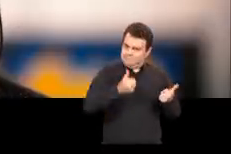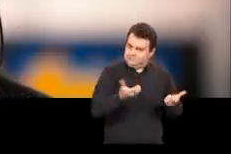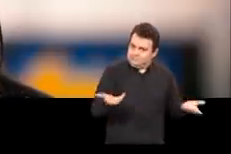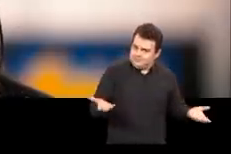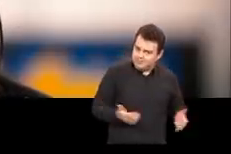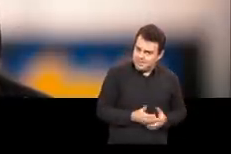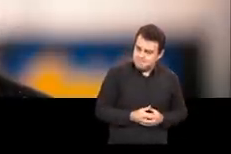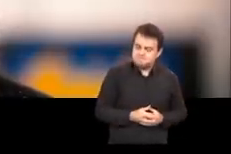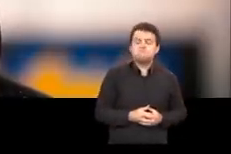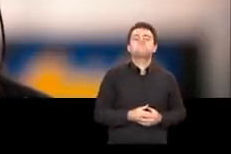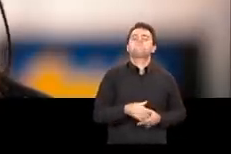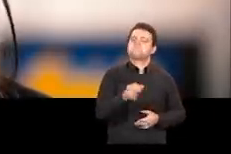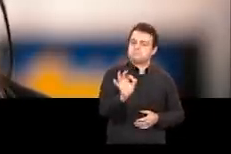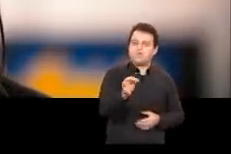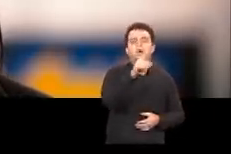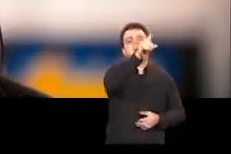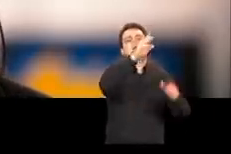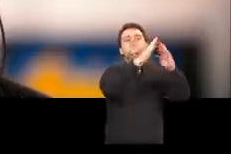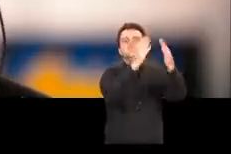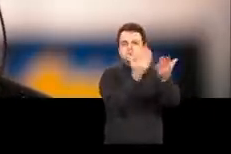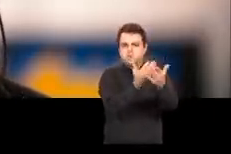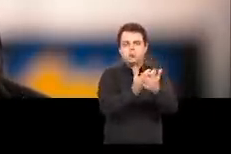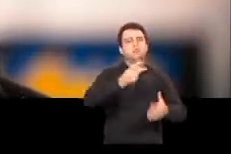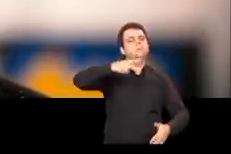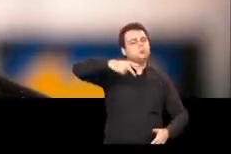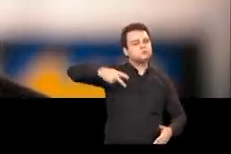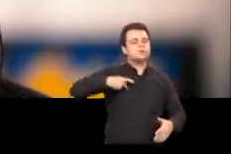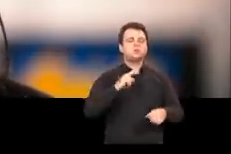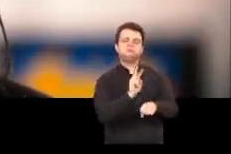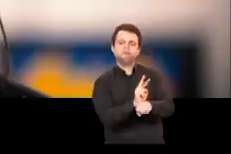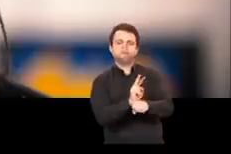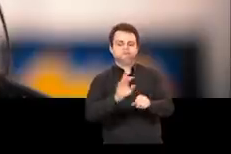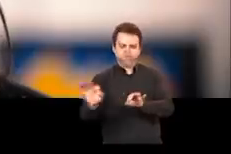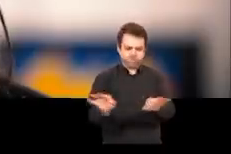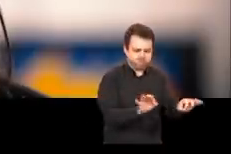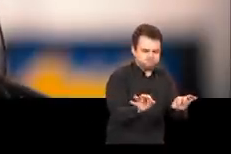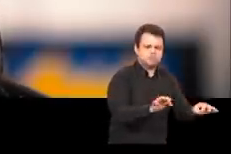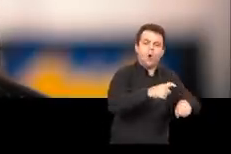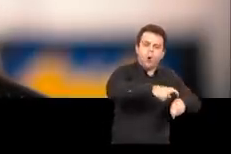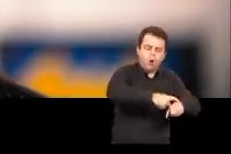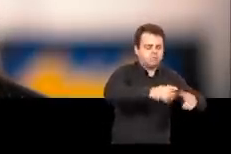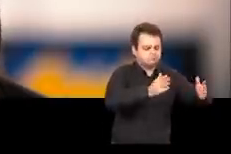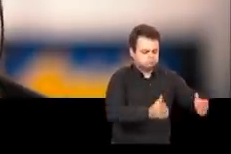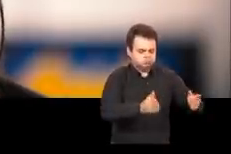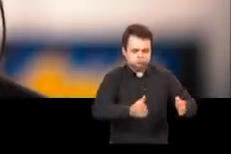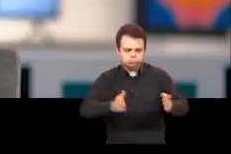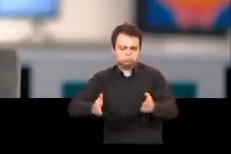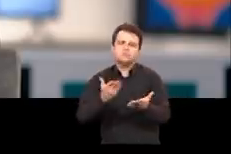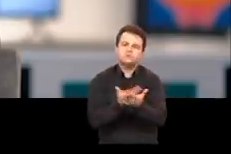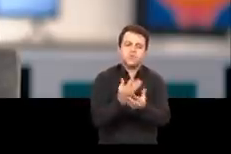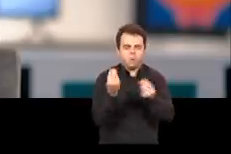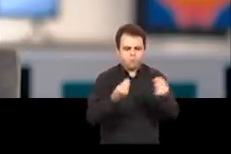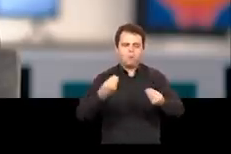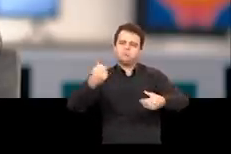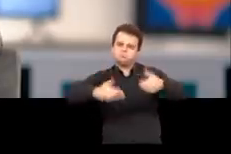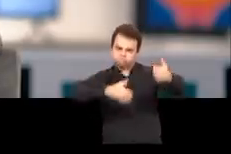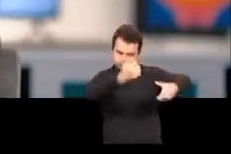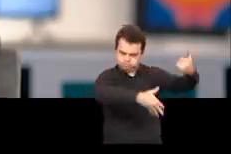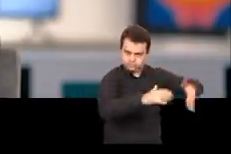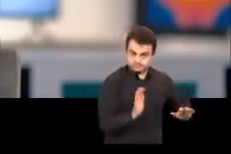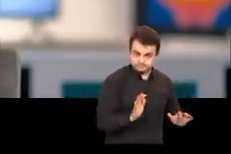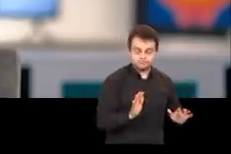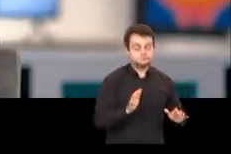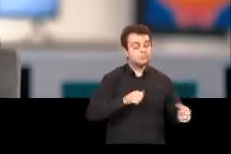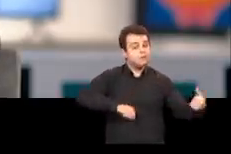mesmo. Nas escolas, os professores cuidam da rotina, do tempo e do espaço de estudo. Agora, são